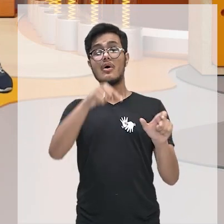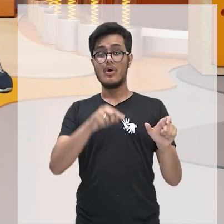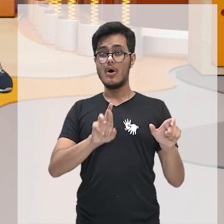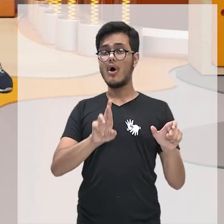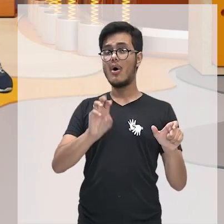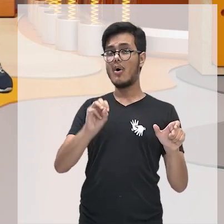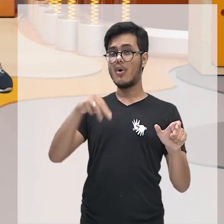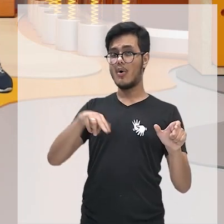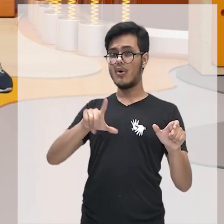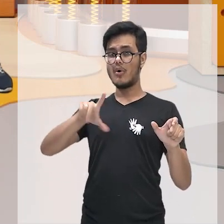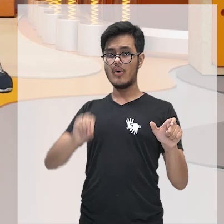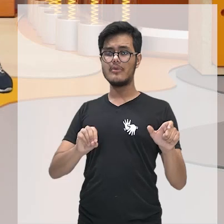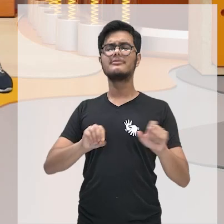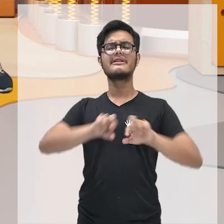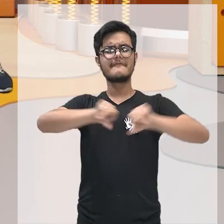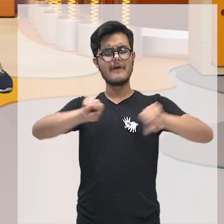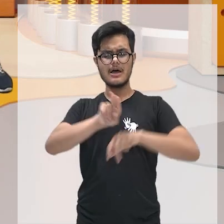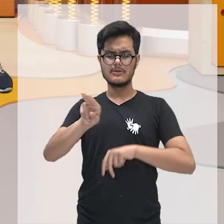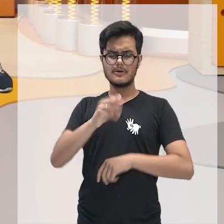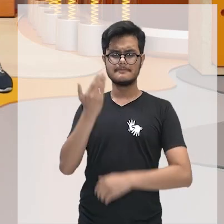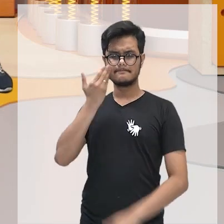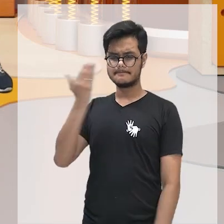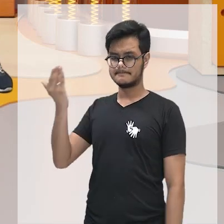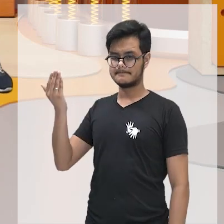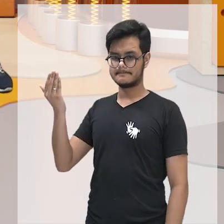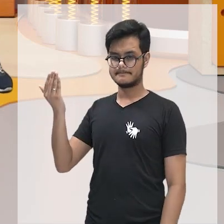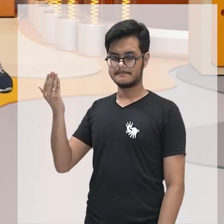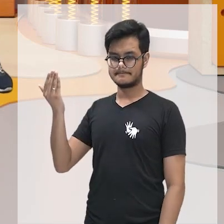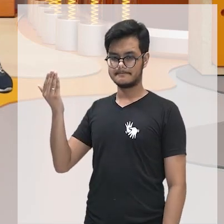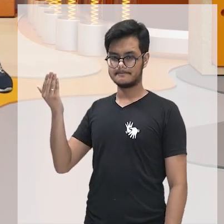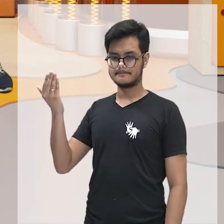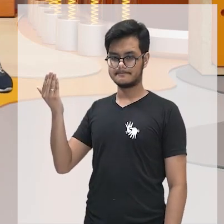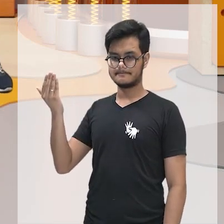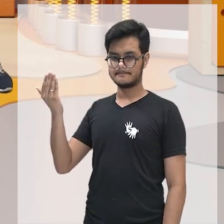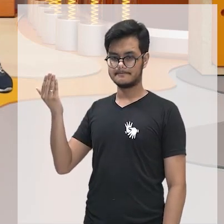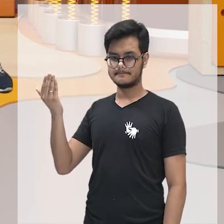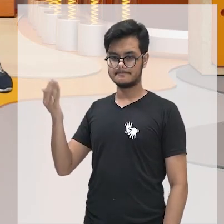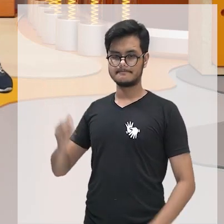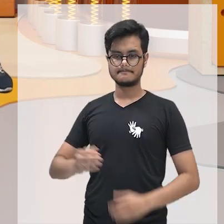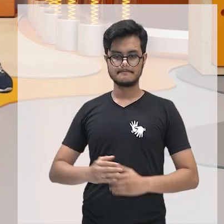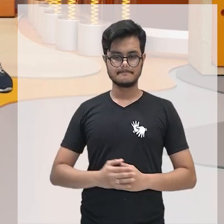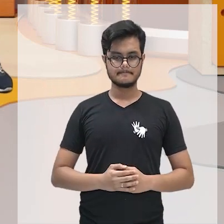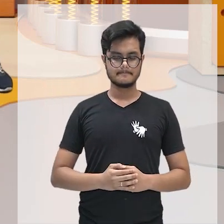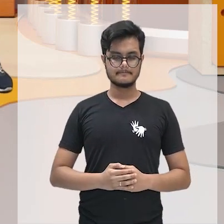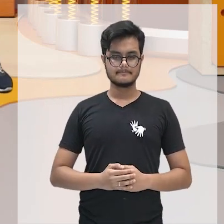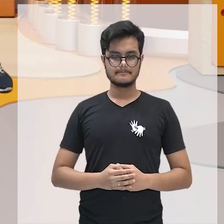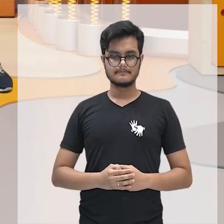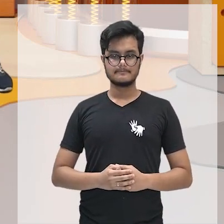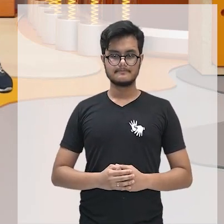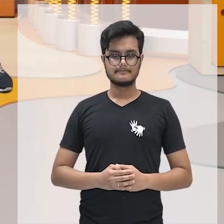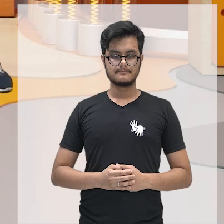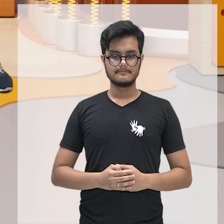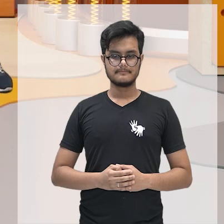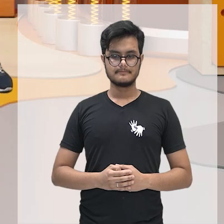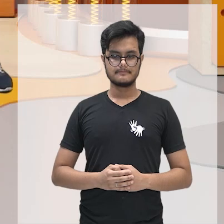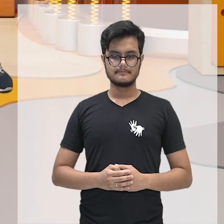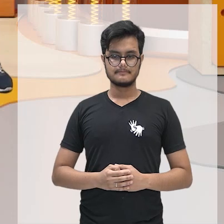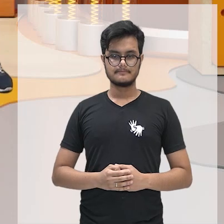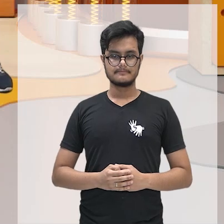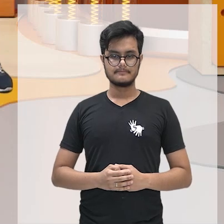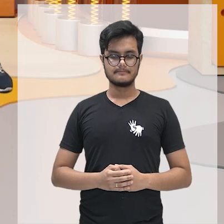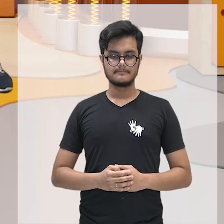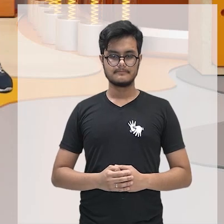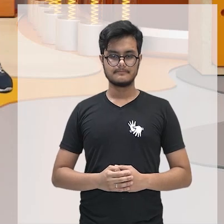numa Pompilho Túlio ostilo anco Márcio Tarquino Prisco sérvio Túlio e